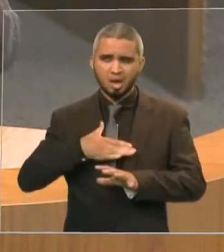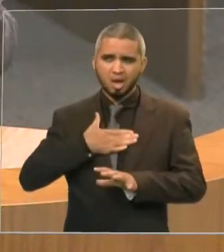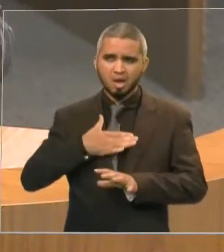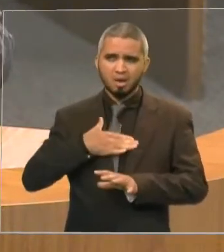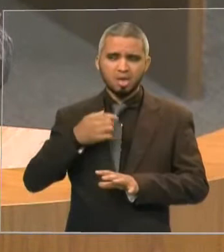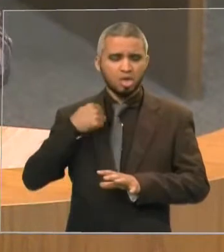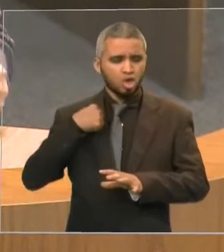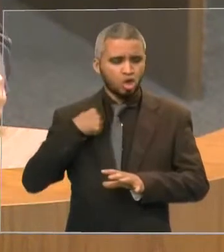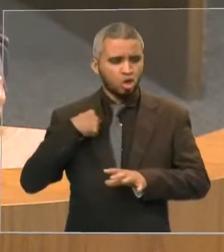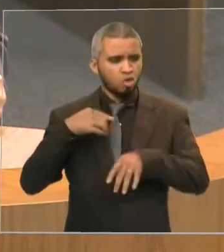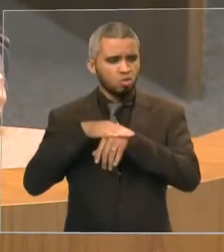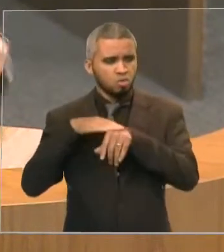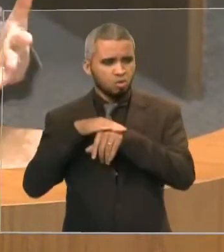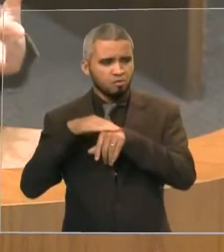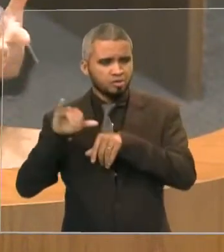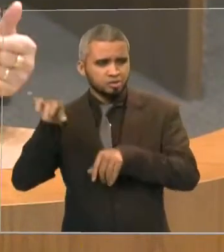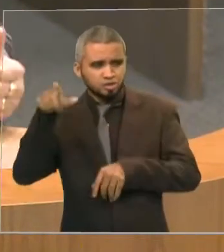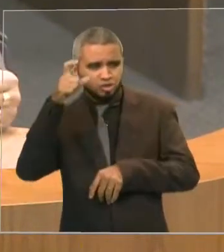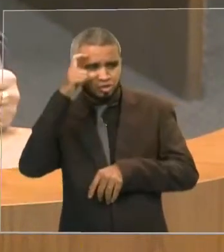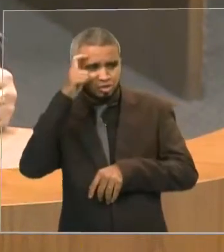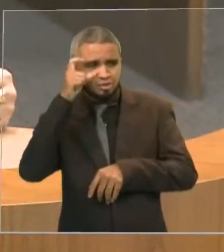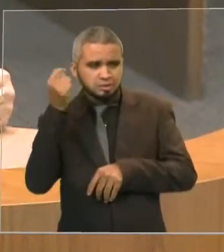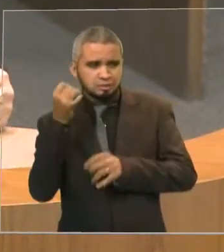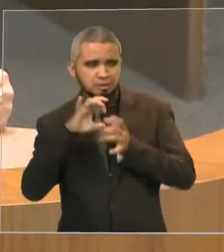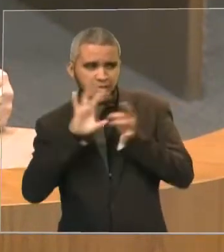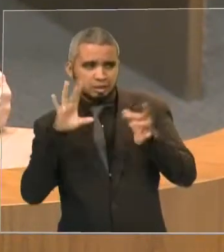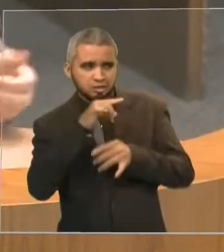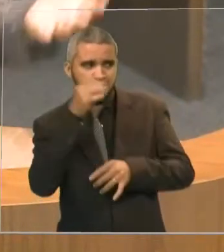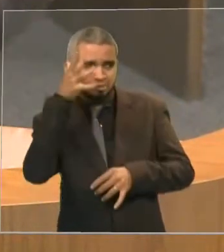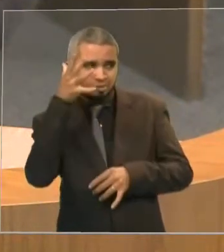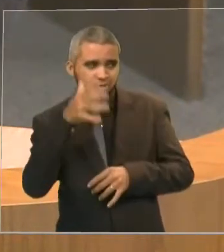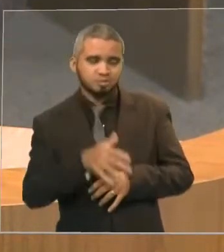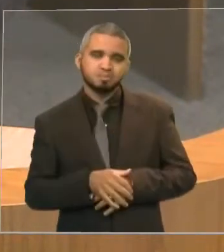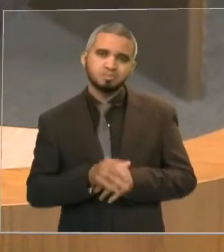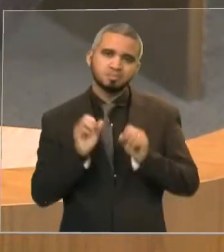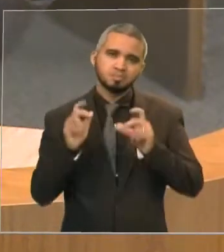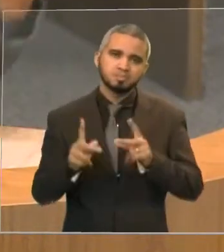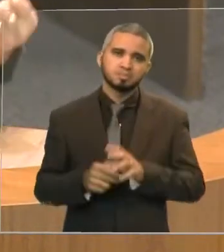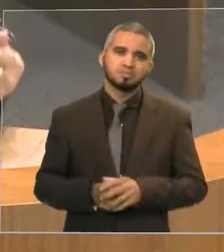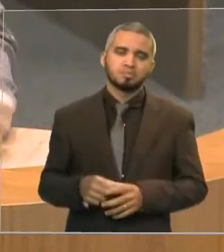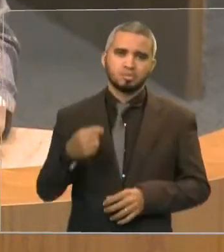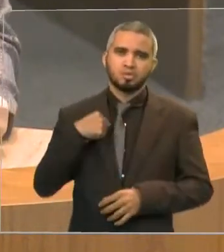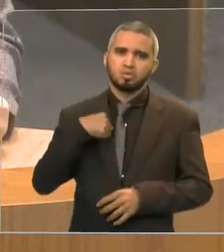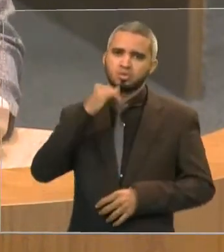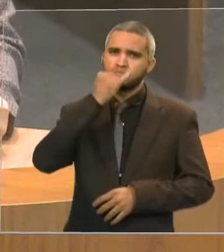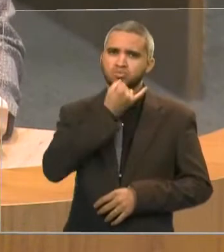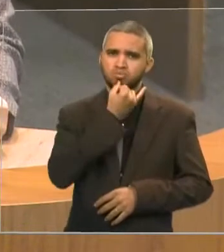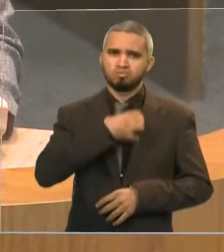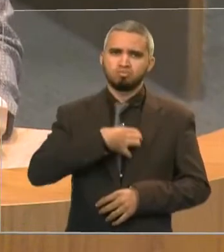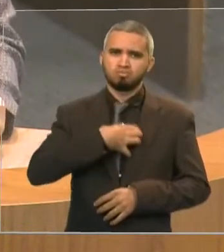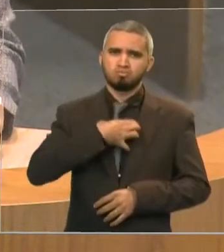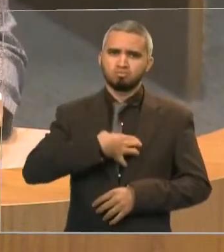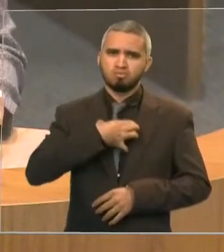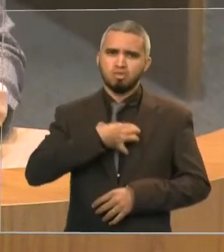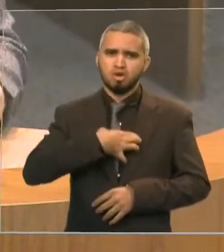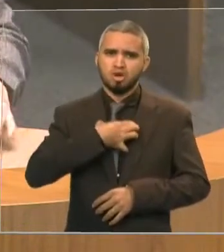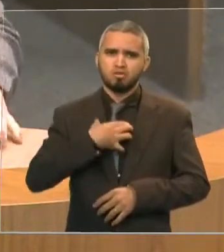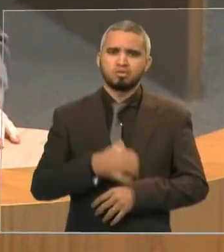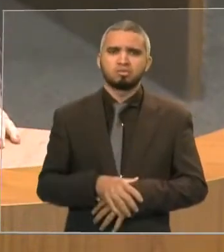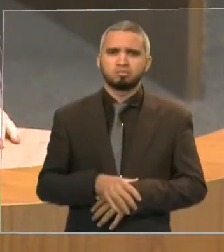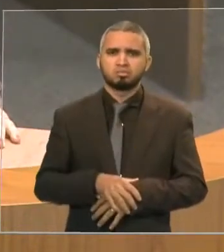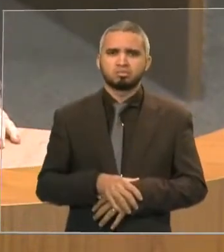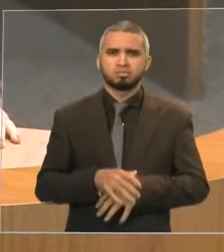E lá chegando, eu, muito injuriada, muito triste, me coloquei no fundo do